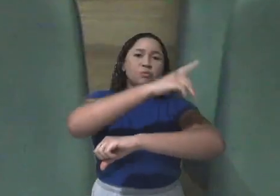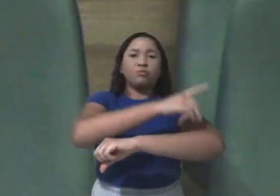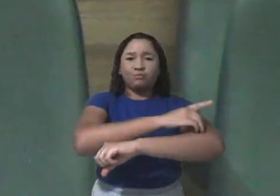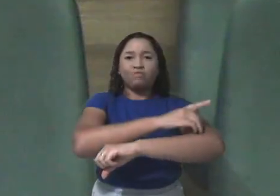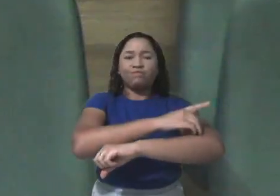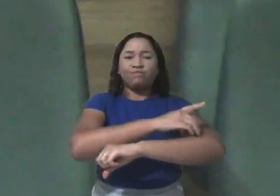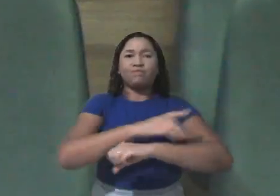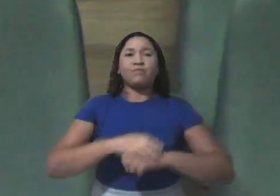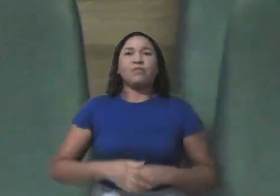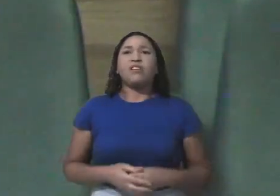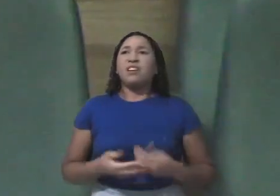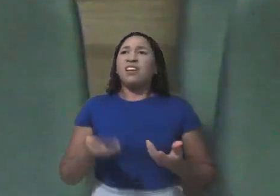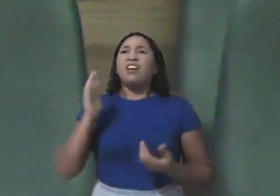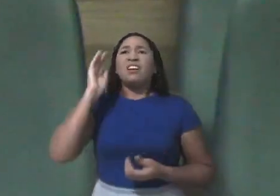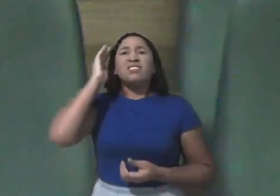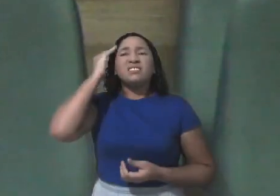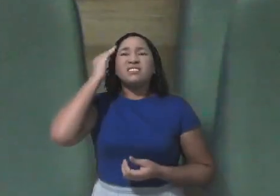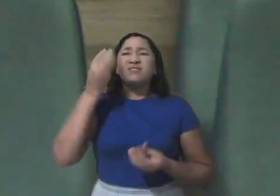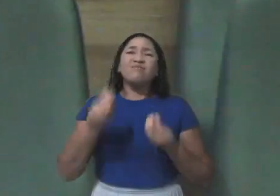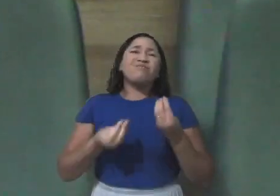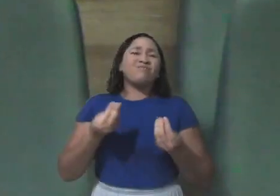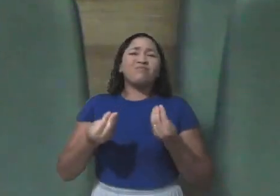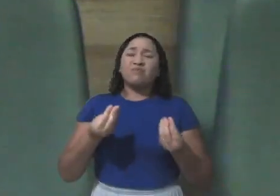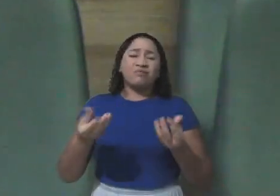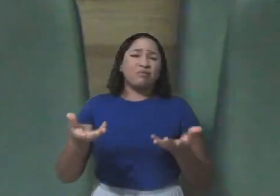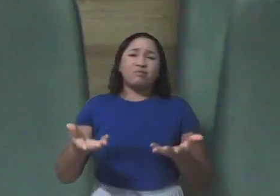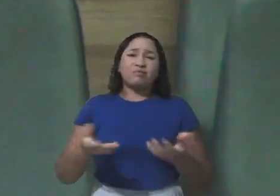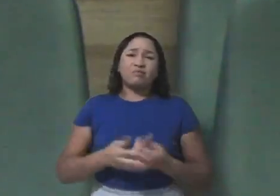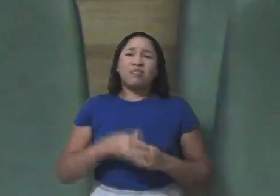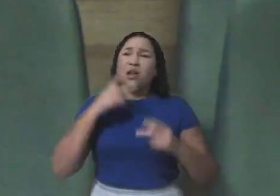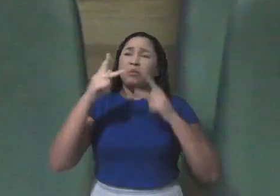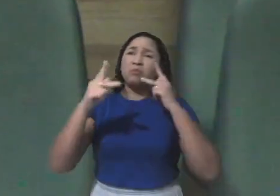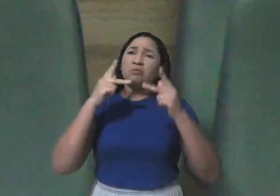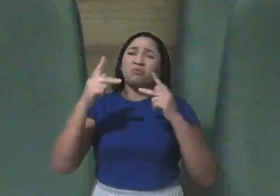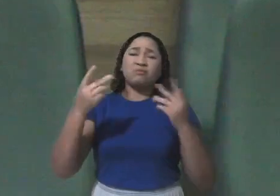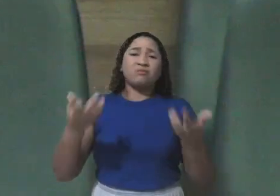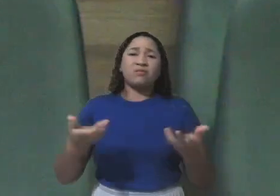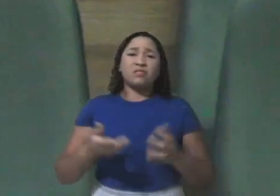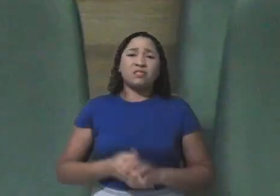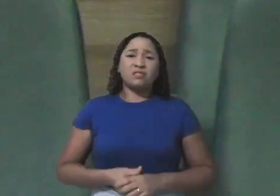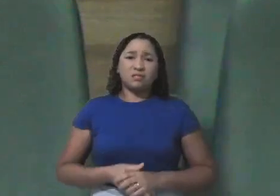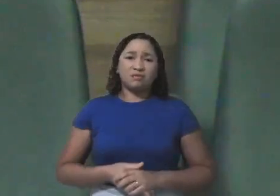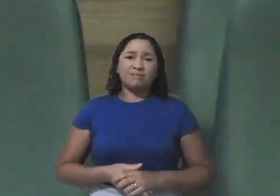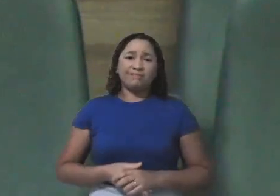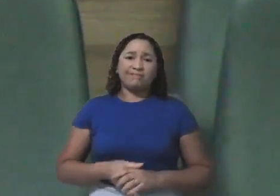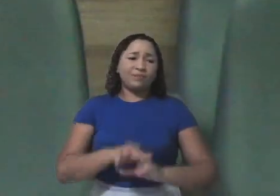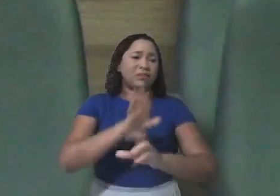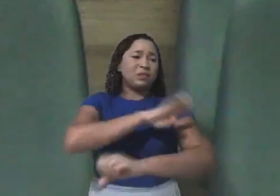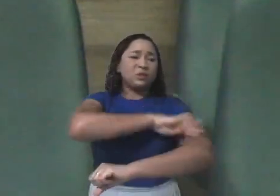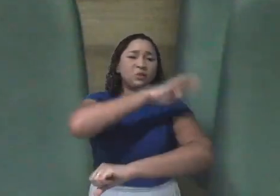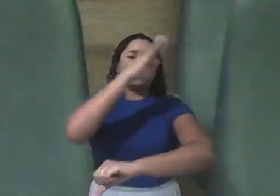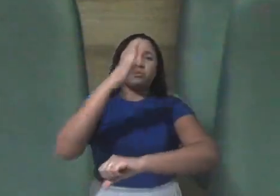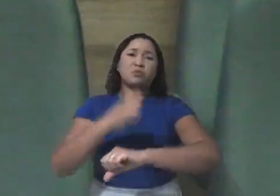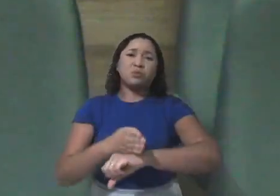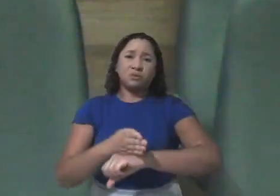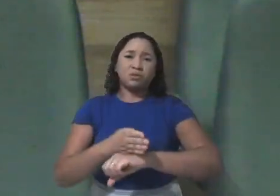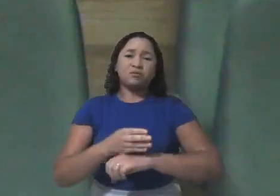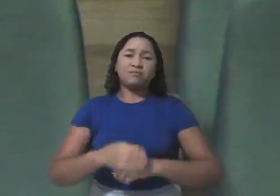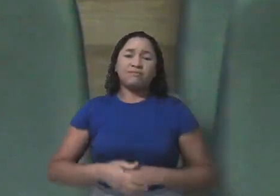preciso saber onde é o monte das oliveiras. Está interligado ou não está? Está.